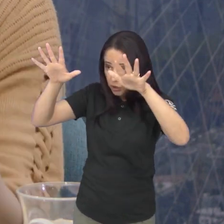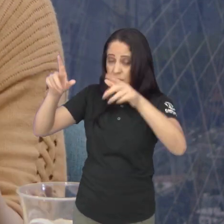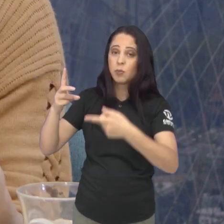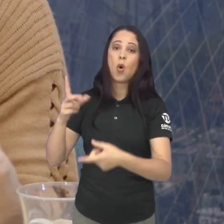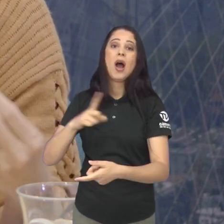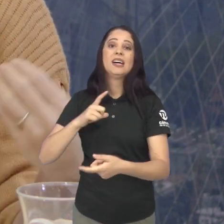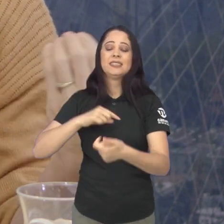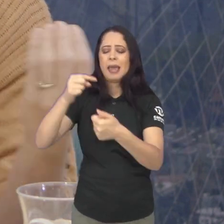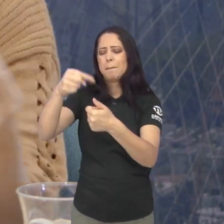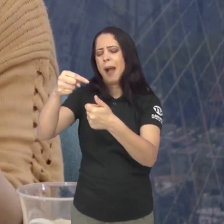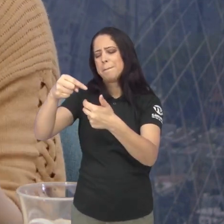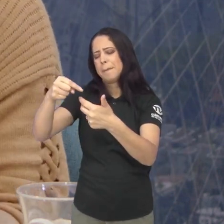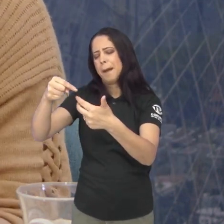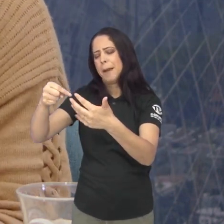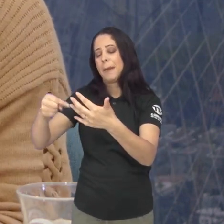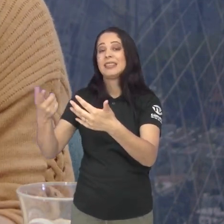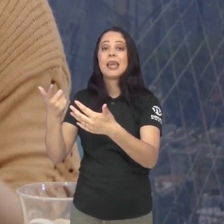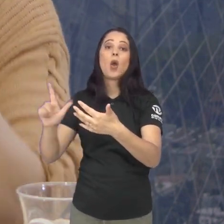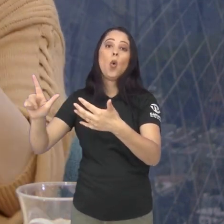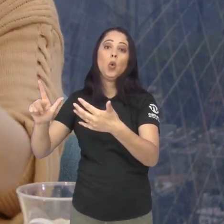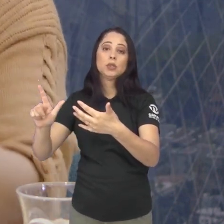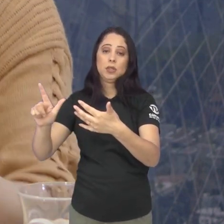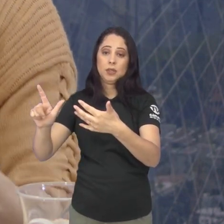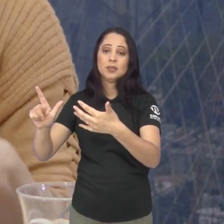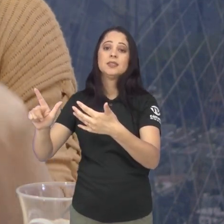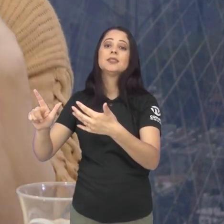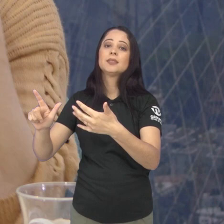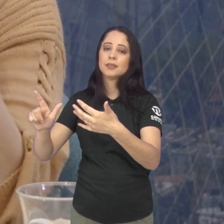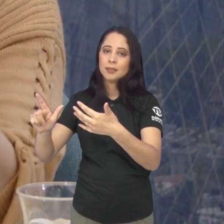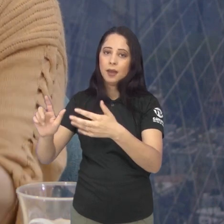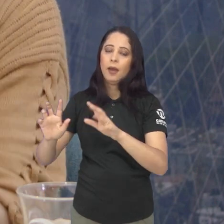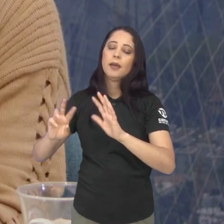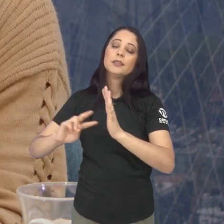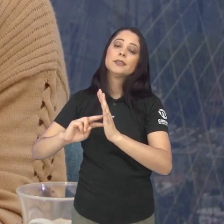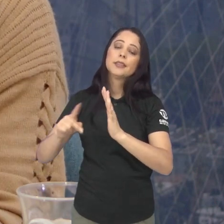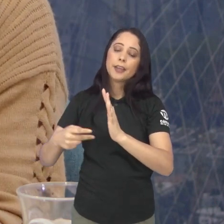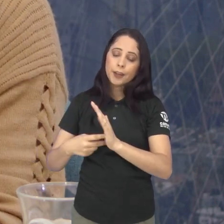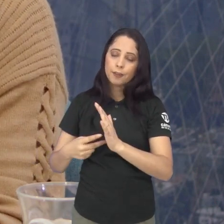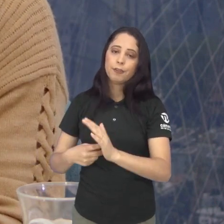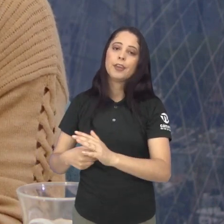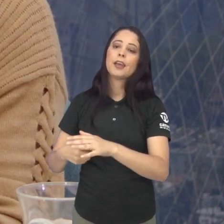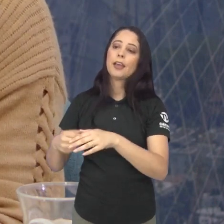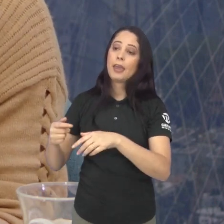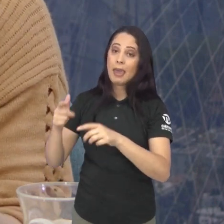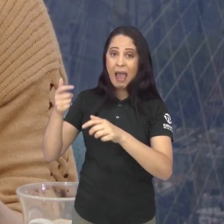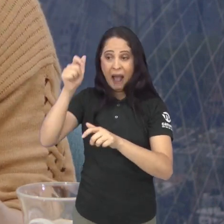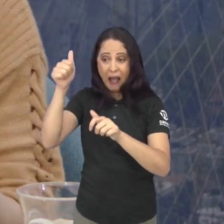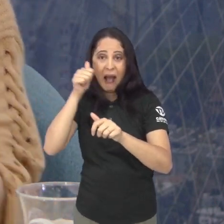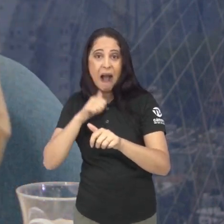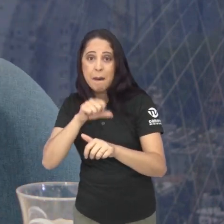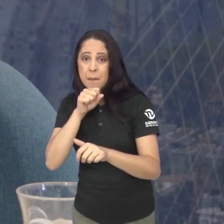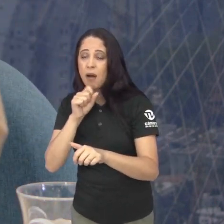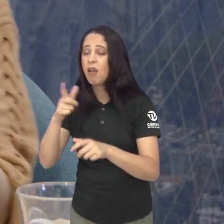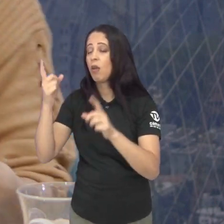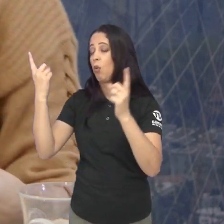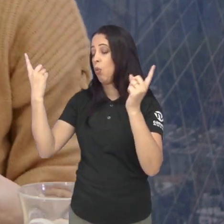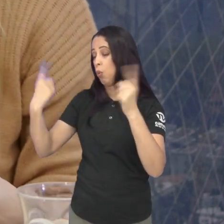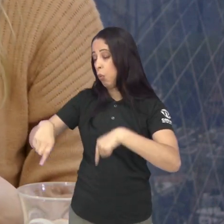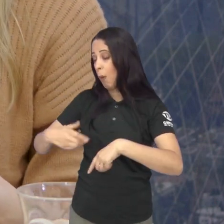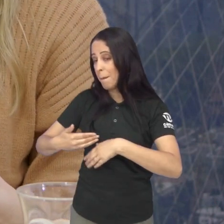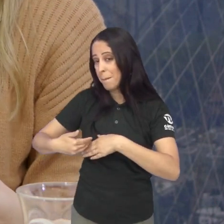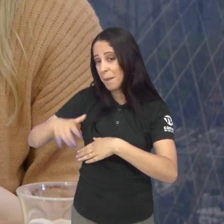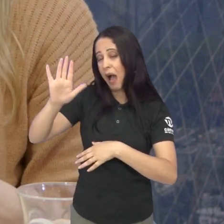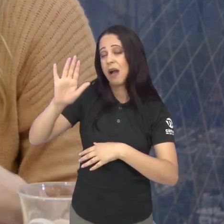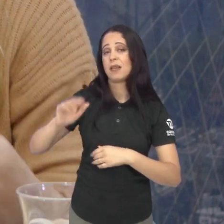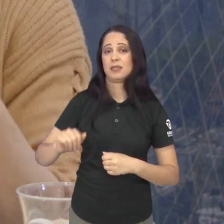ele vem acompanhado de inúmeras comorbidades, o que torna mais desafiador ainda essa vida dessa mãe, muitas vezes com uma